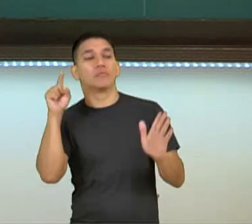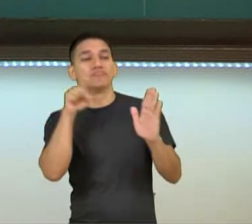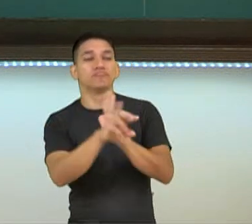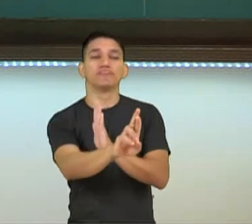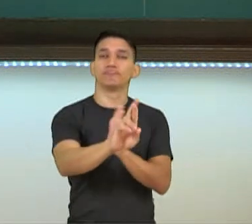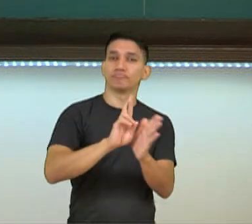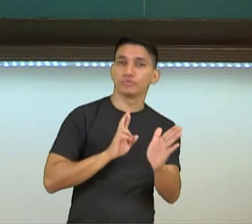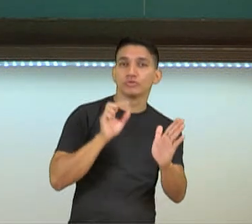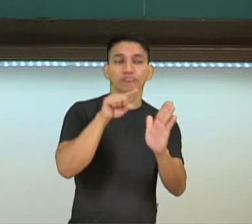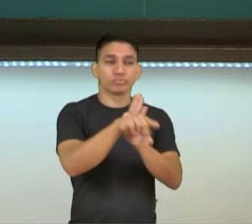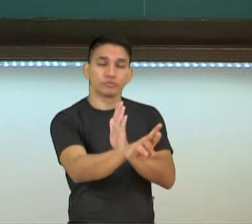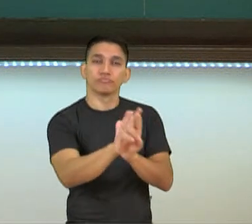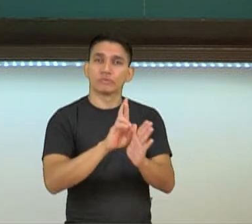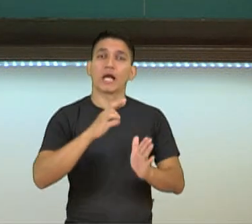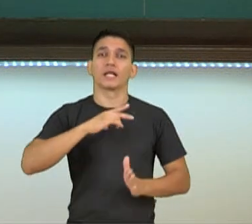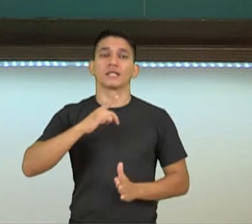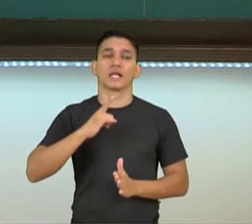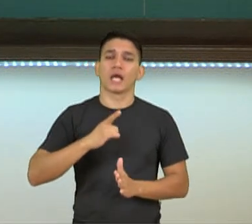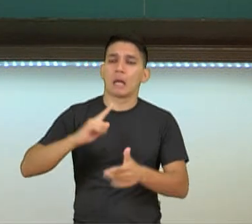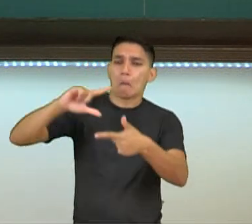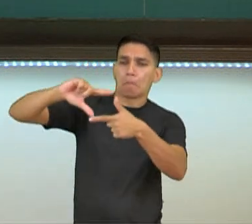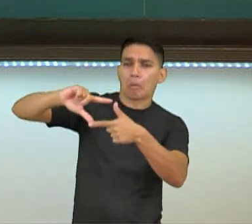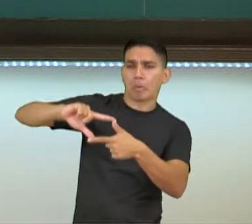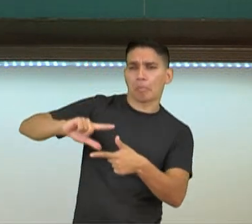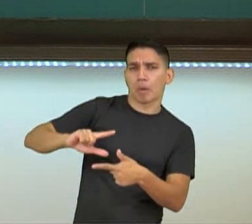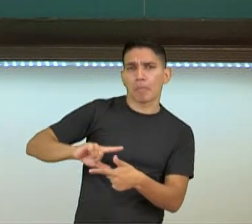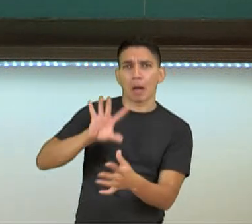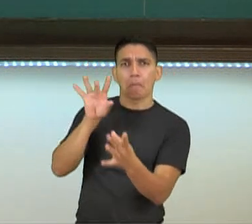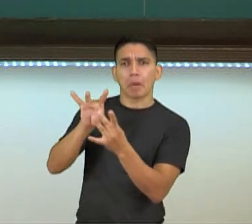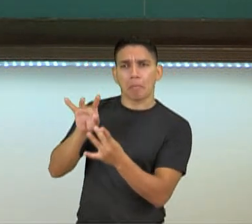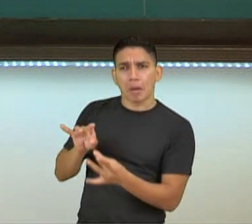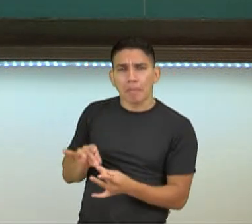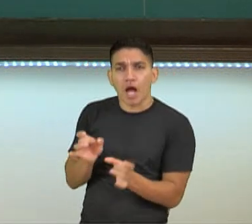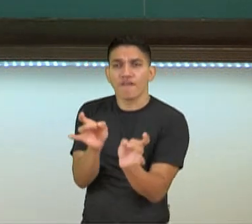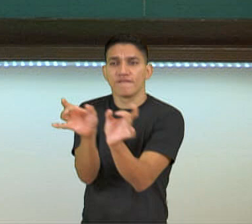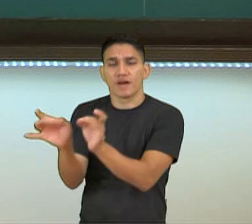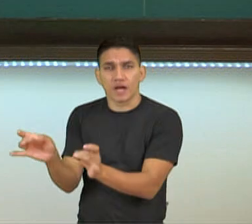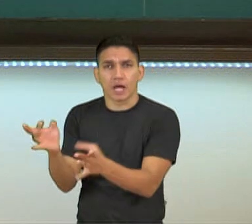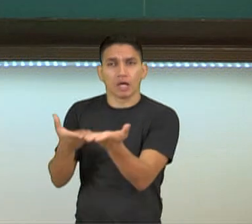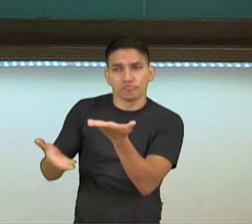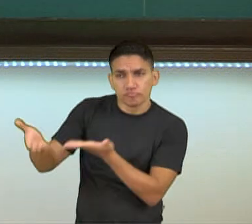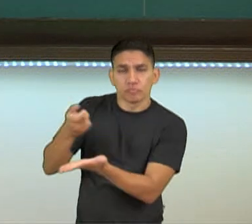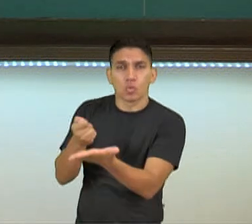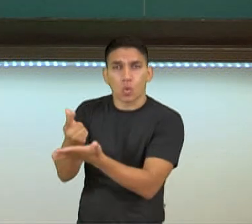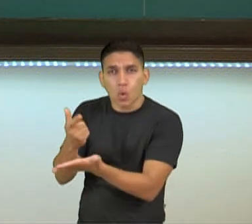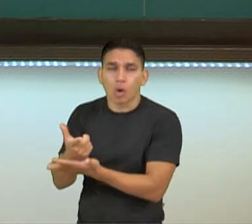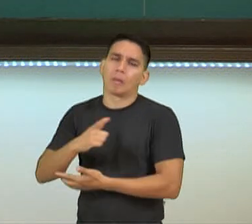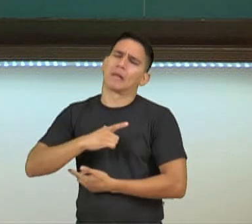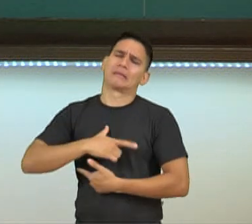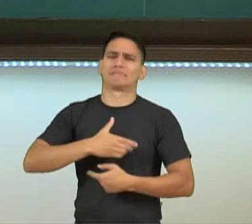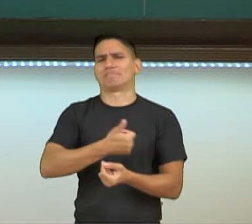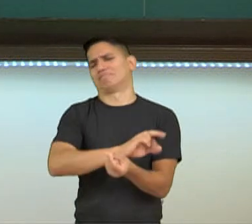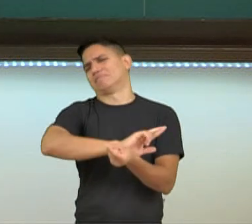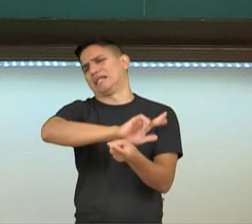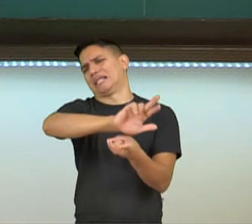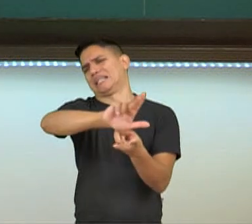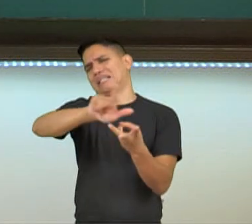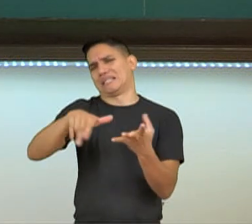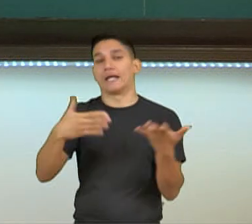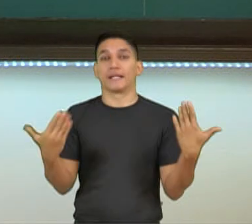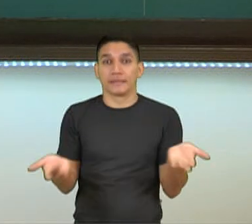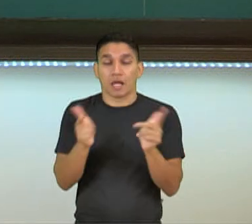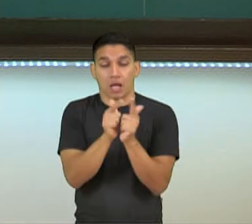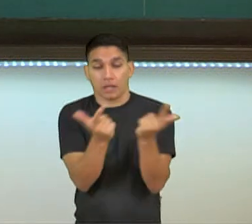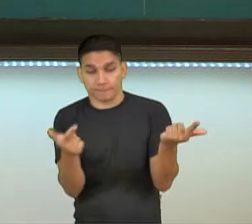trazer classificados. Então, o jornal em si ele é muito amplo, tem vários cadernos. E nesses cadernos, então, você